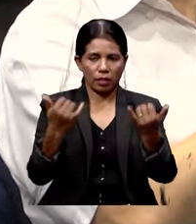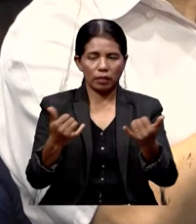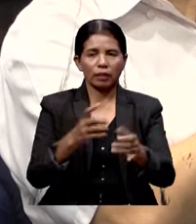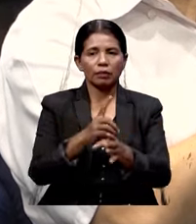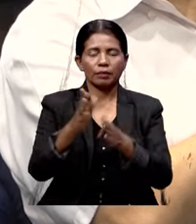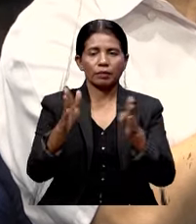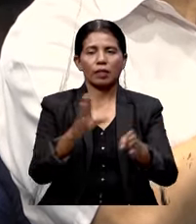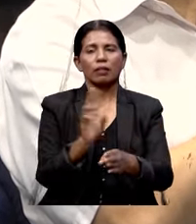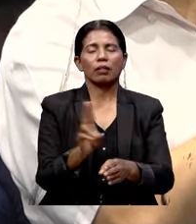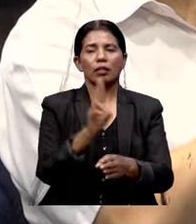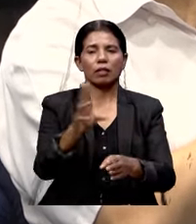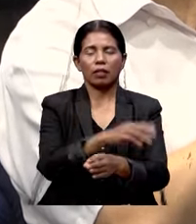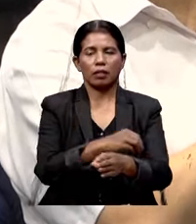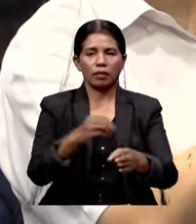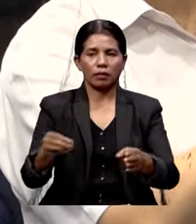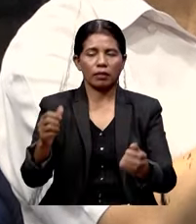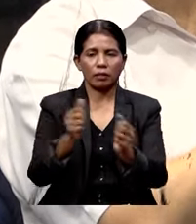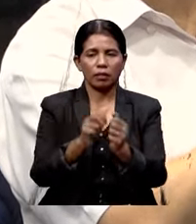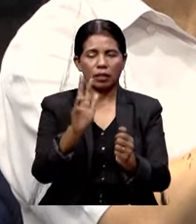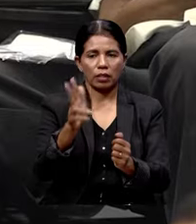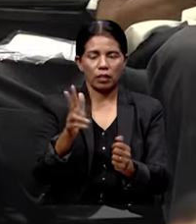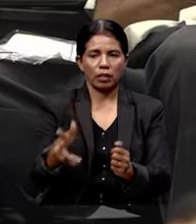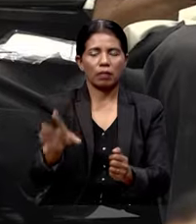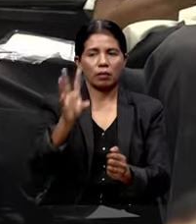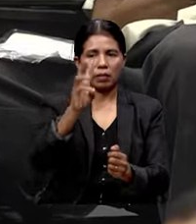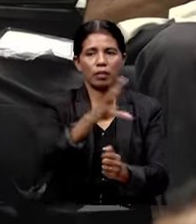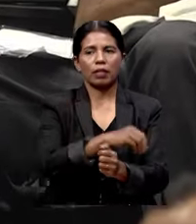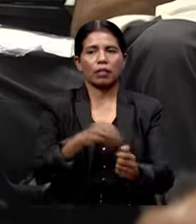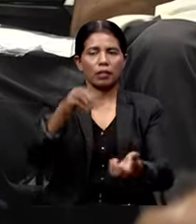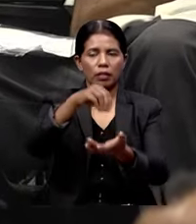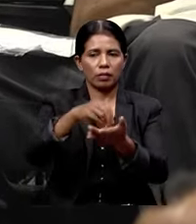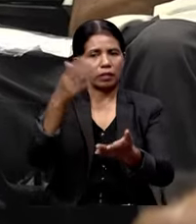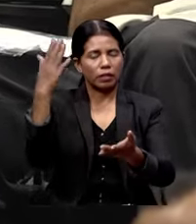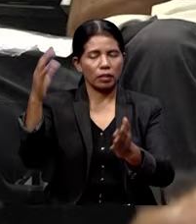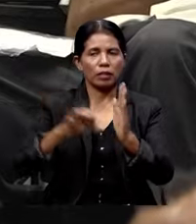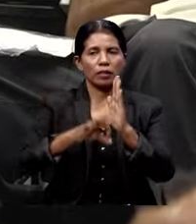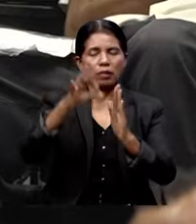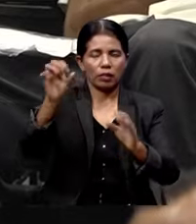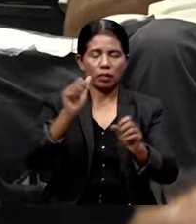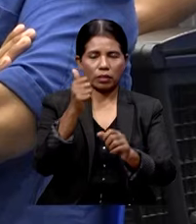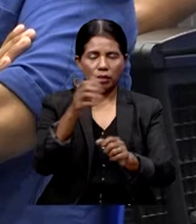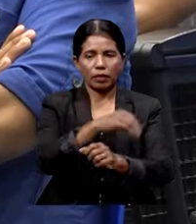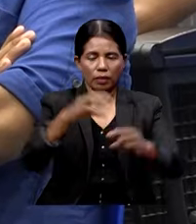e a uma professora associado adjunto na Intolonulo Resinente de ter colocado e a Faculdade Sanulo no